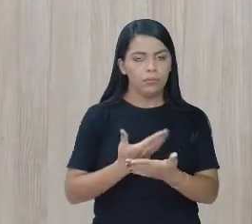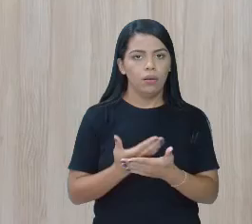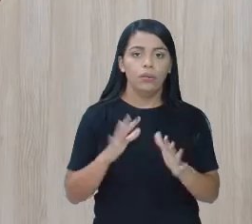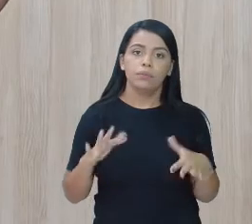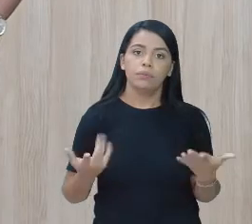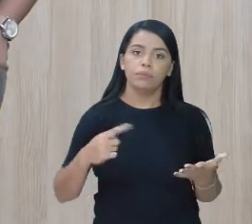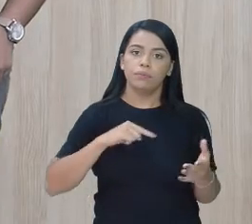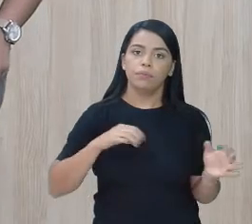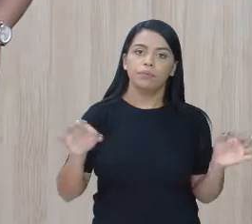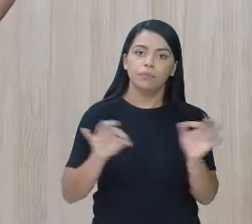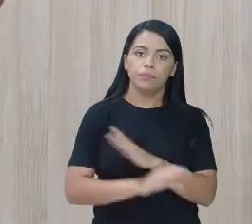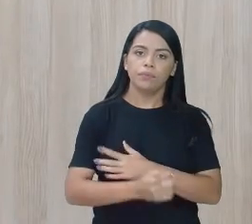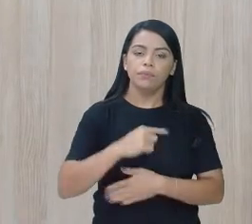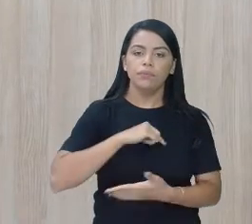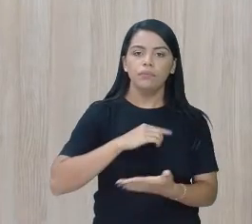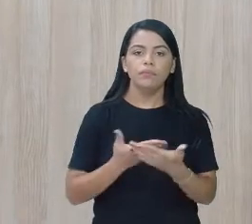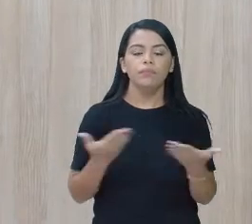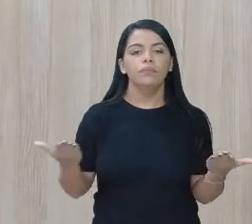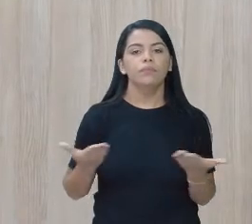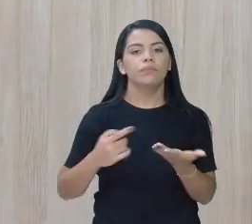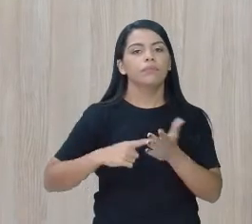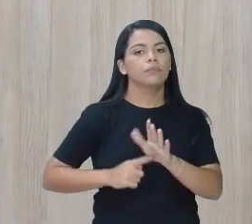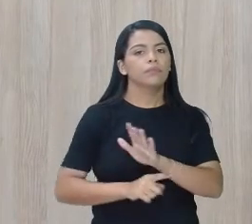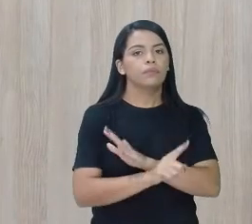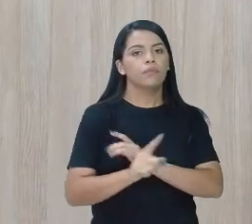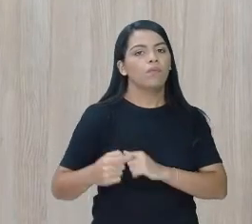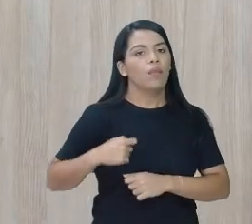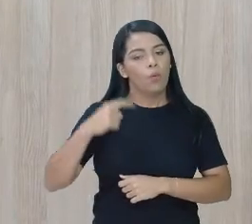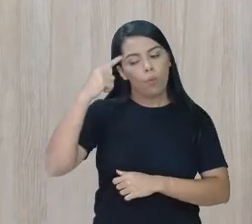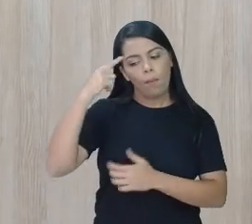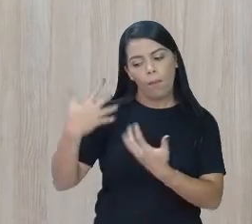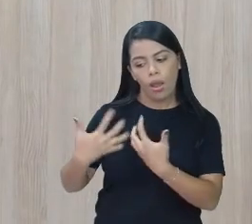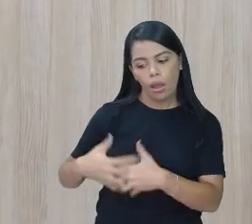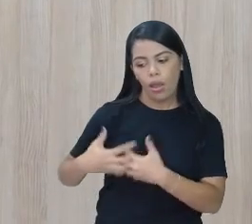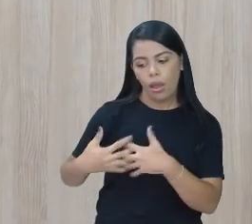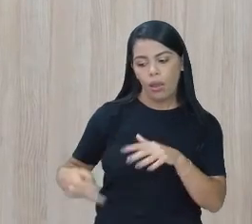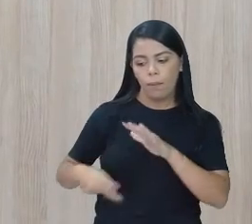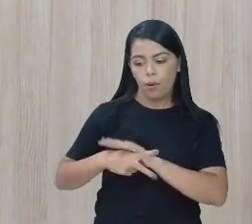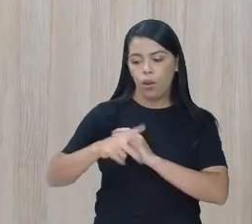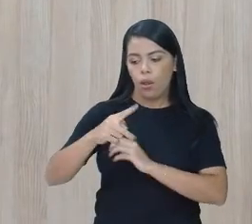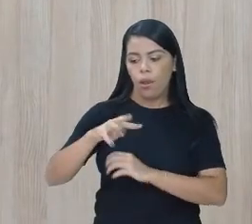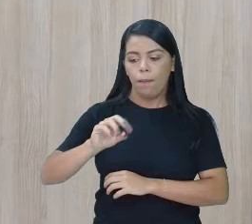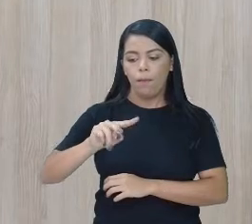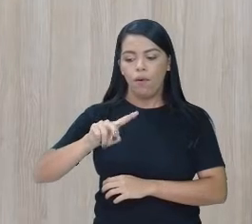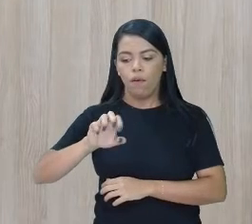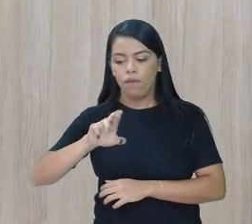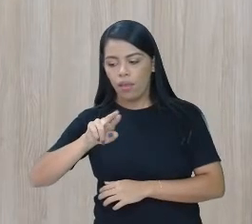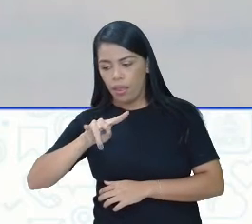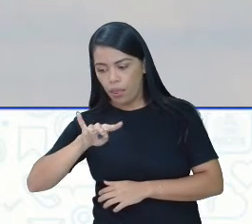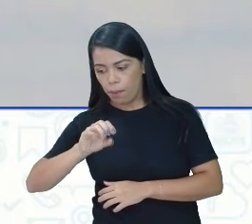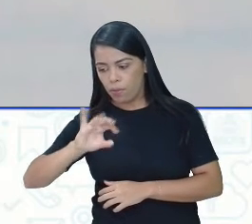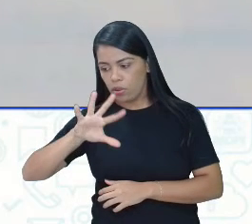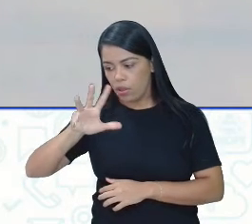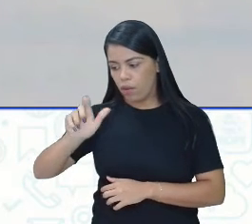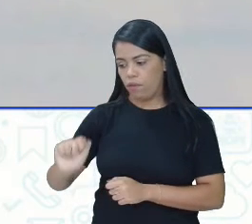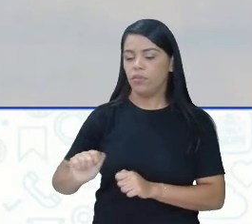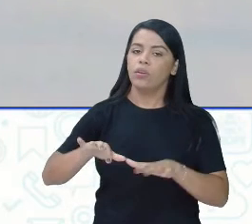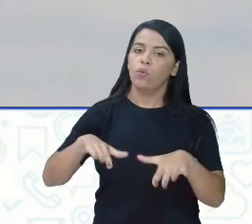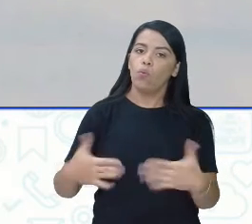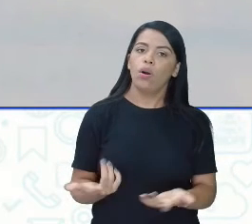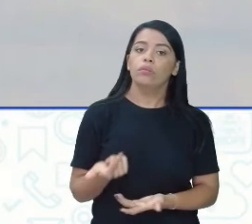terminar a nossa aula de hoje, eu trouxe um pensamento aqui, um provérbio africano que diz assim, quando não há